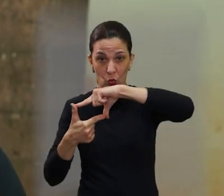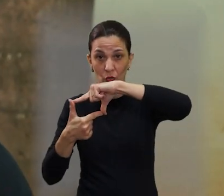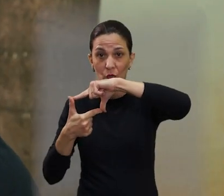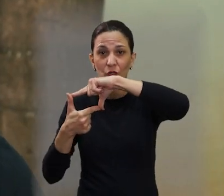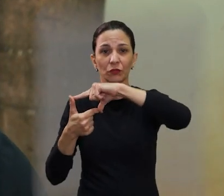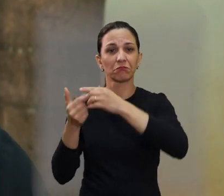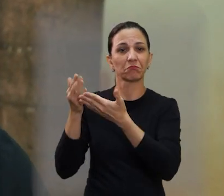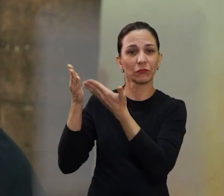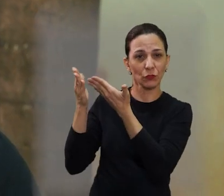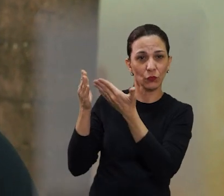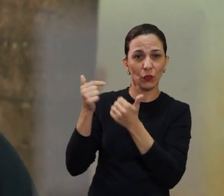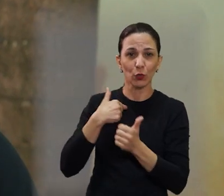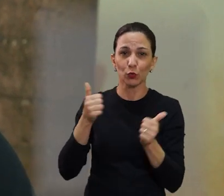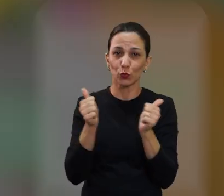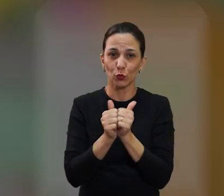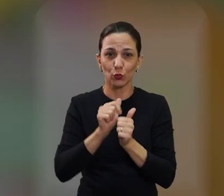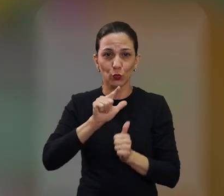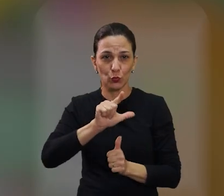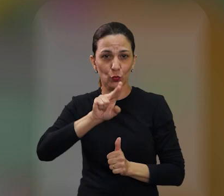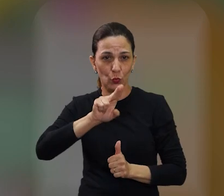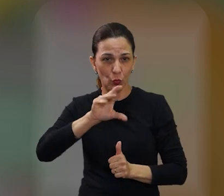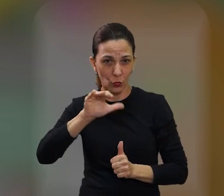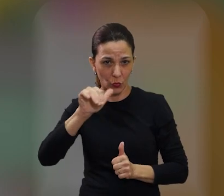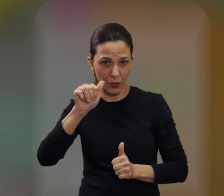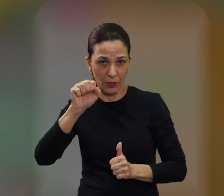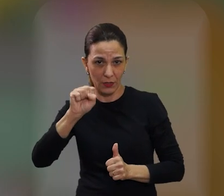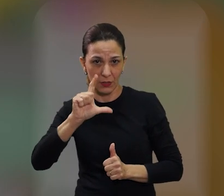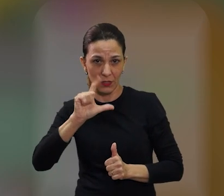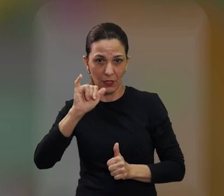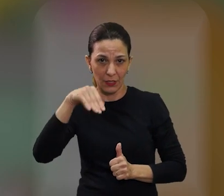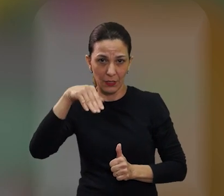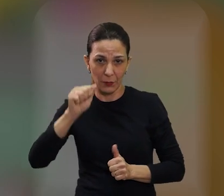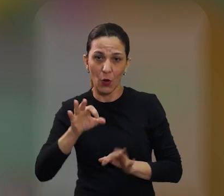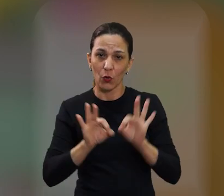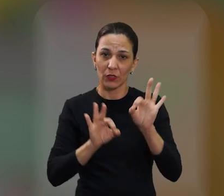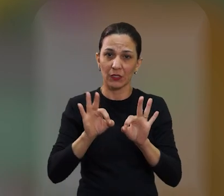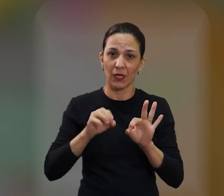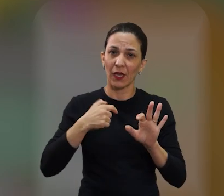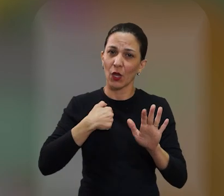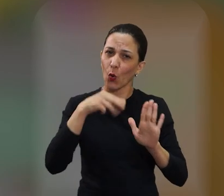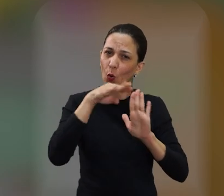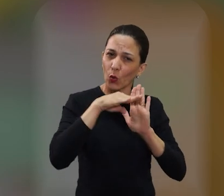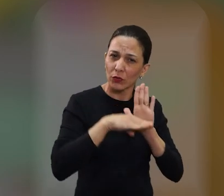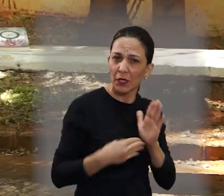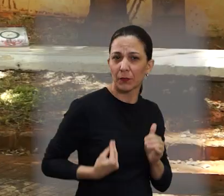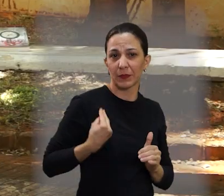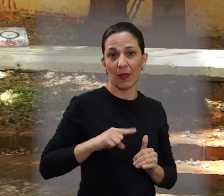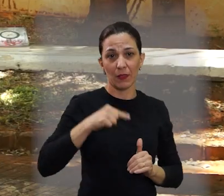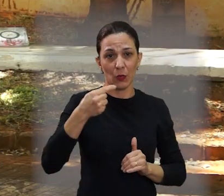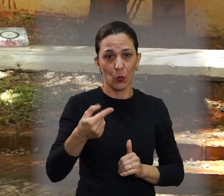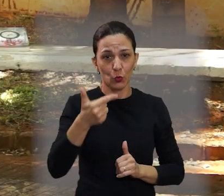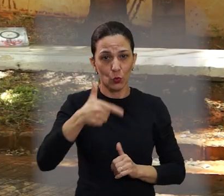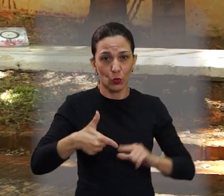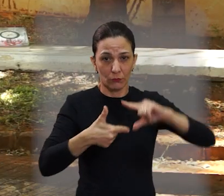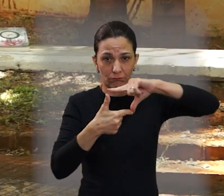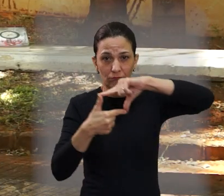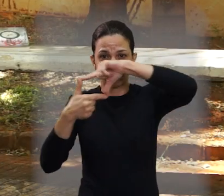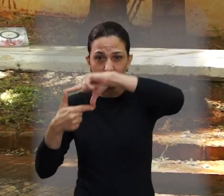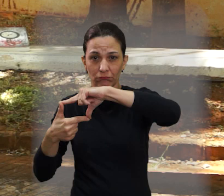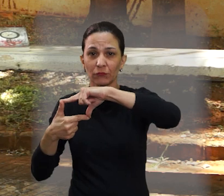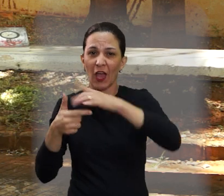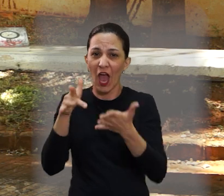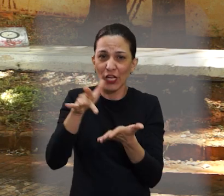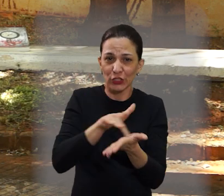Tem o UFO, né, do Lucas Lima, foi pela editora Abril, que eu fui um dos roteiristas, né, de um dos gibis. Só que depois veio o